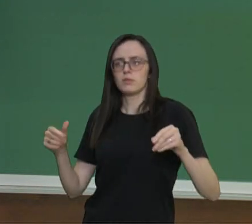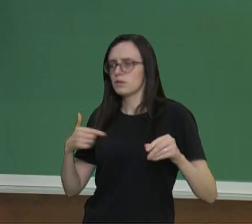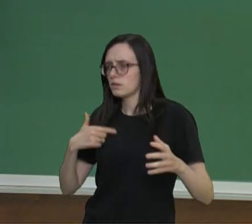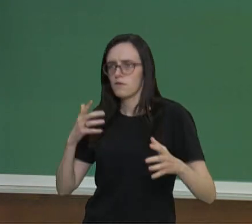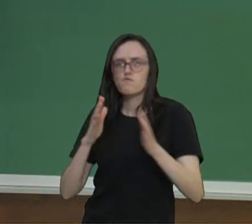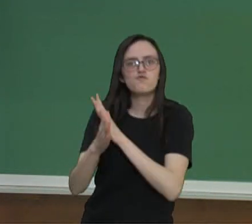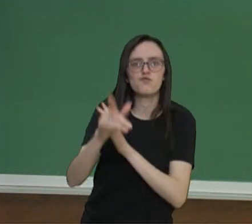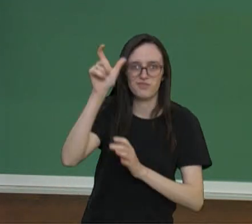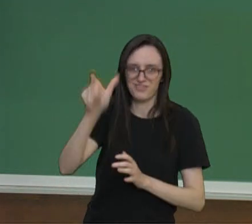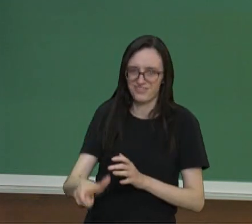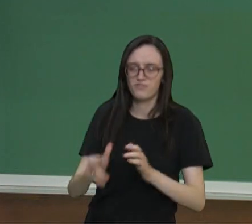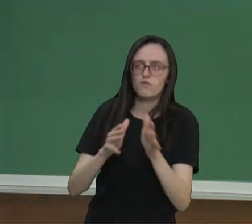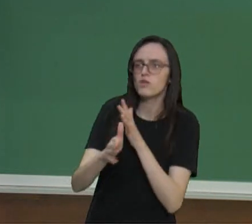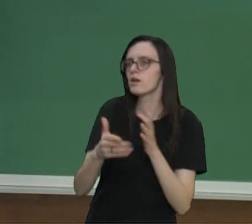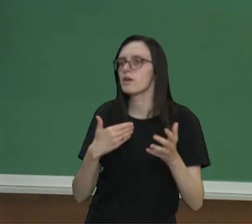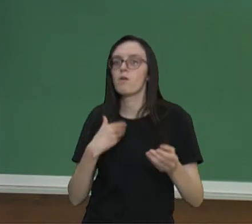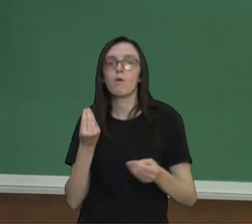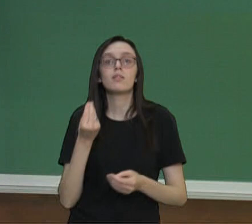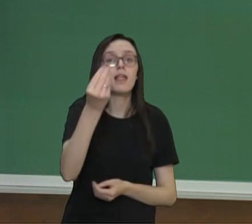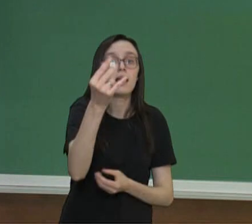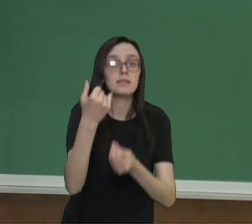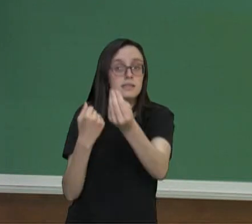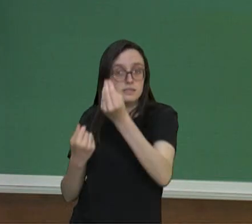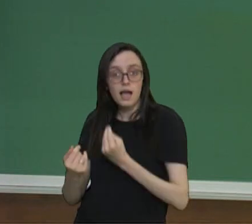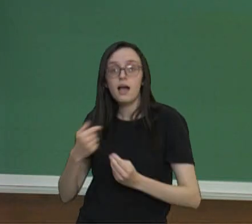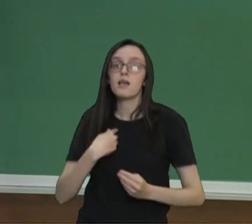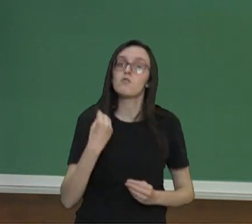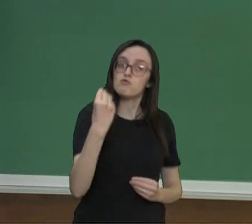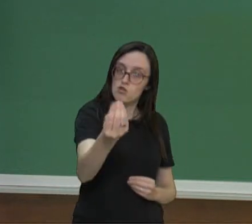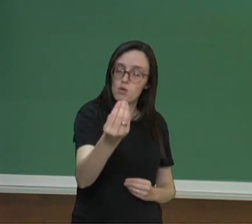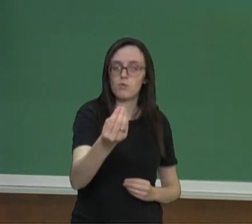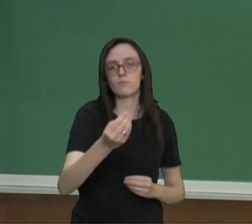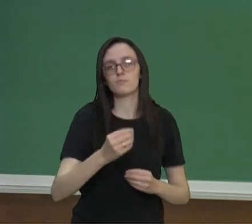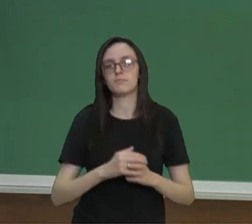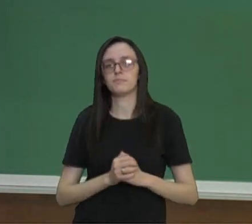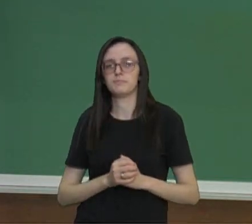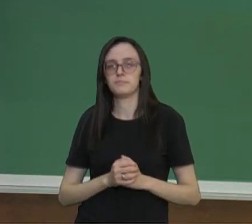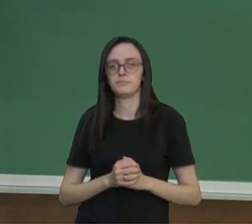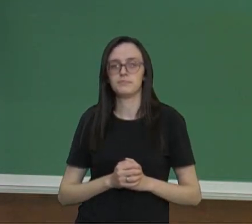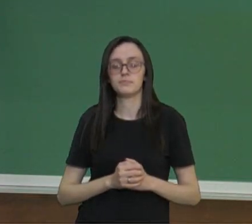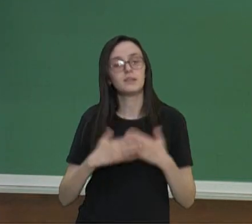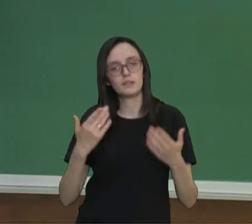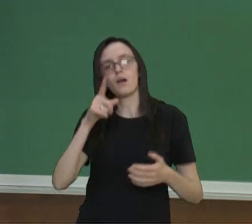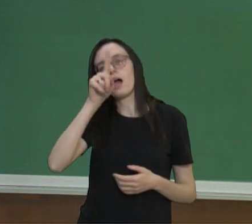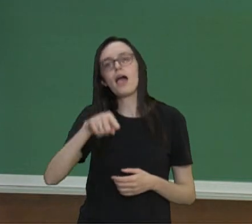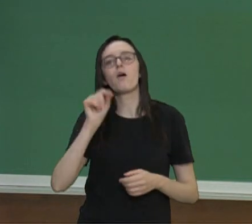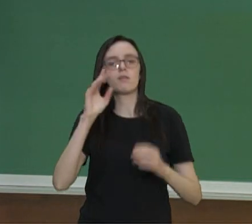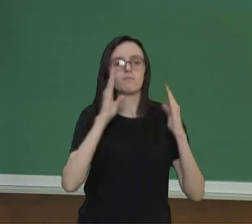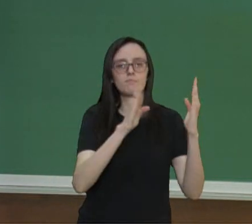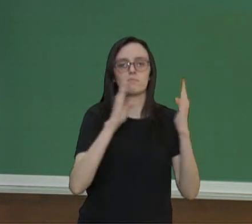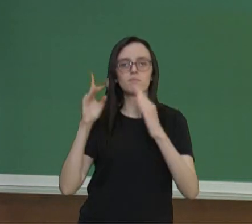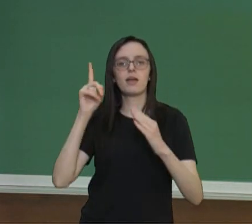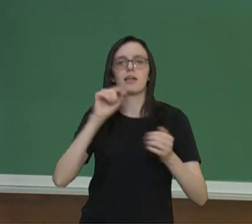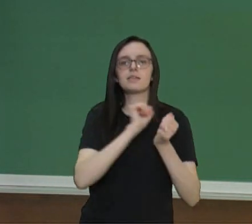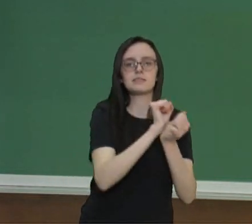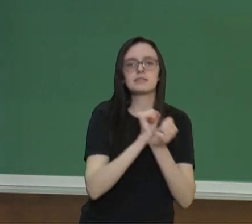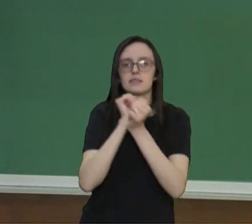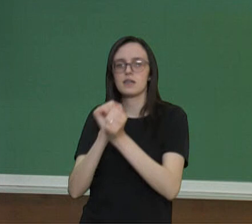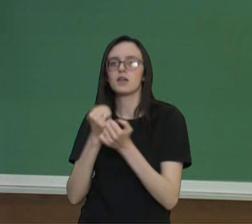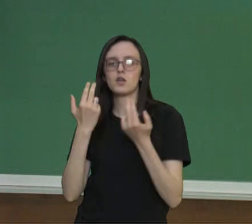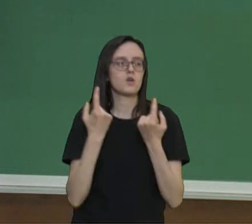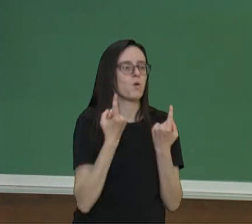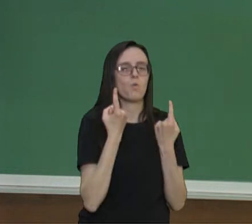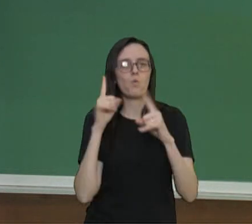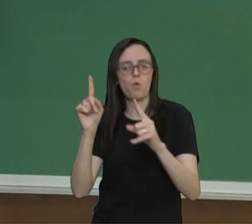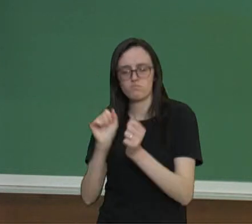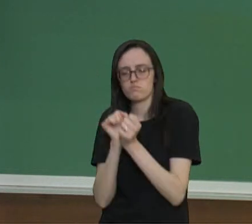preciso recuperar, eu dou gratificação para quem me trazer de volta esse escravo fugido. Então aqui você tem escravos que resistiram